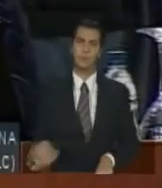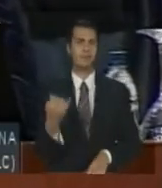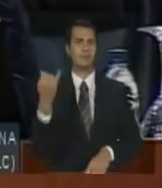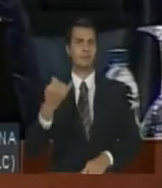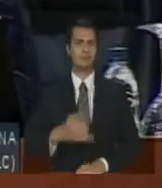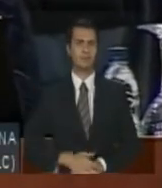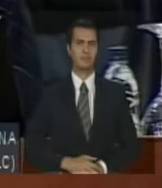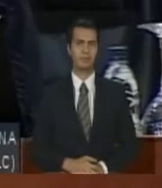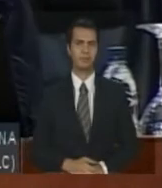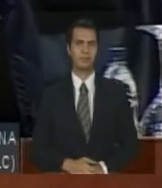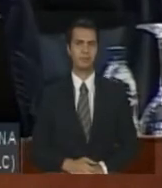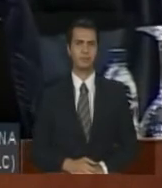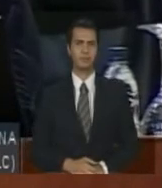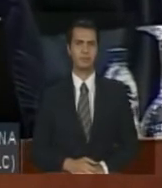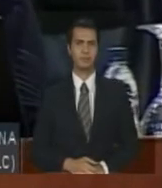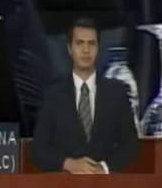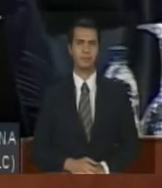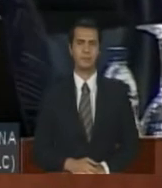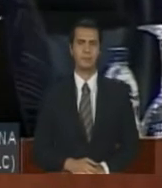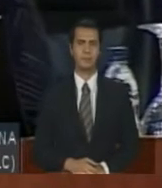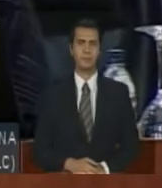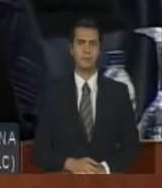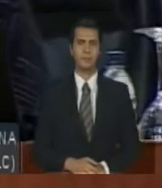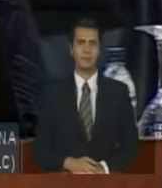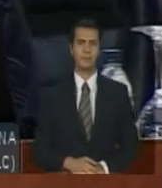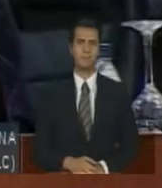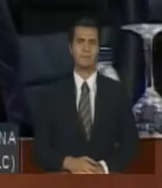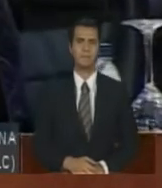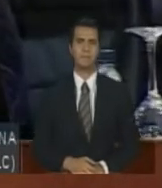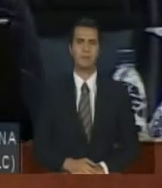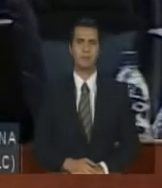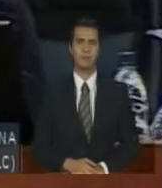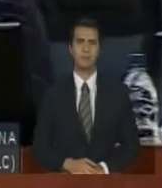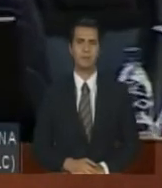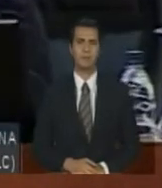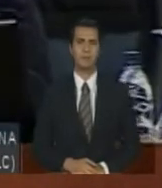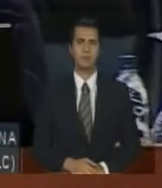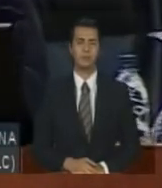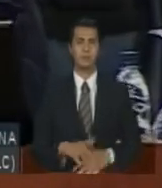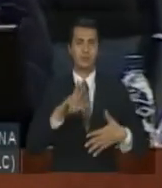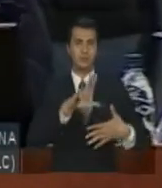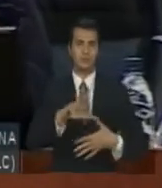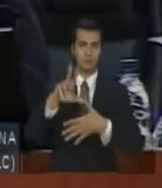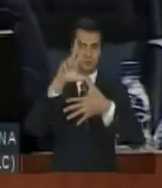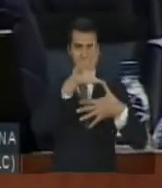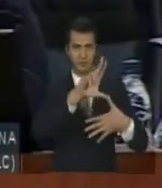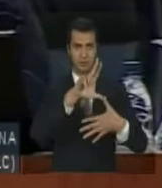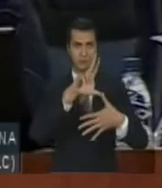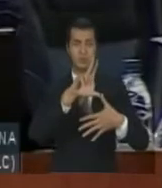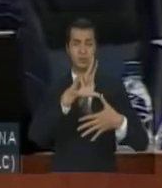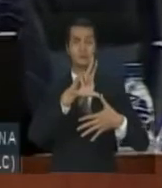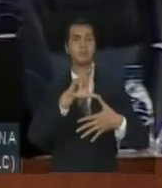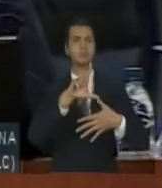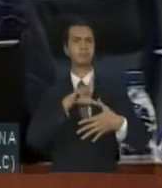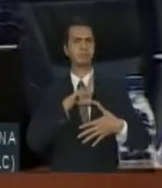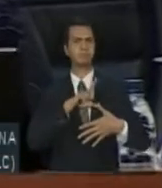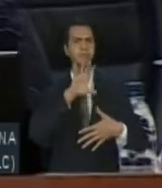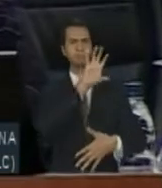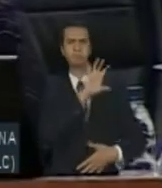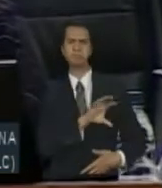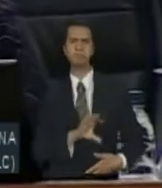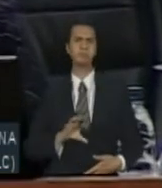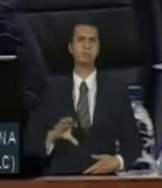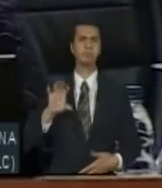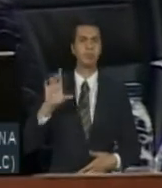delas. Como em outras partes da nossa região, está nascendo